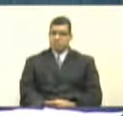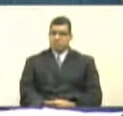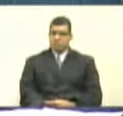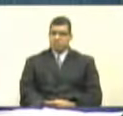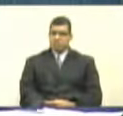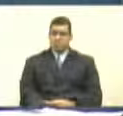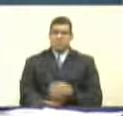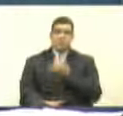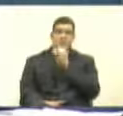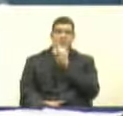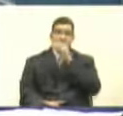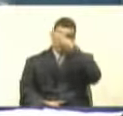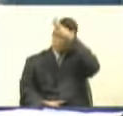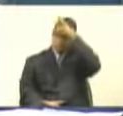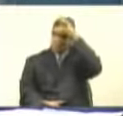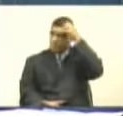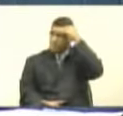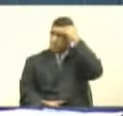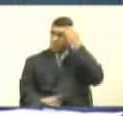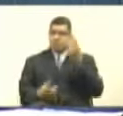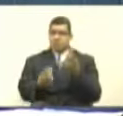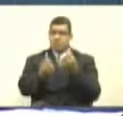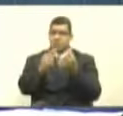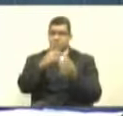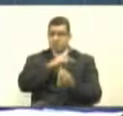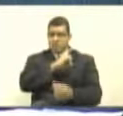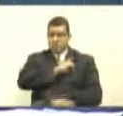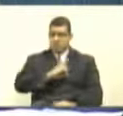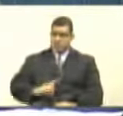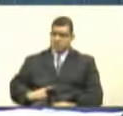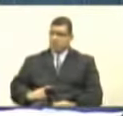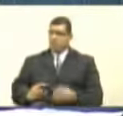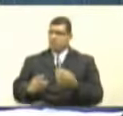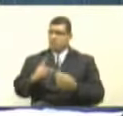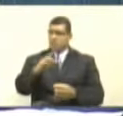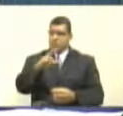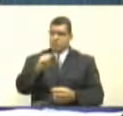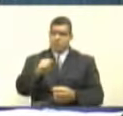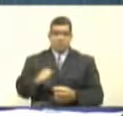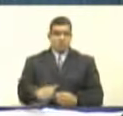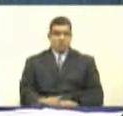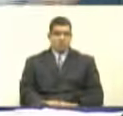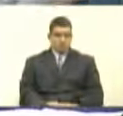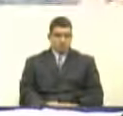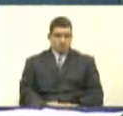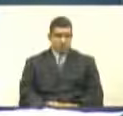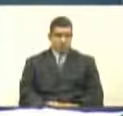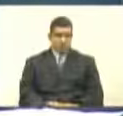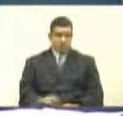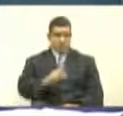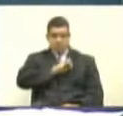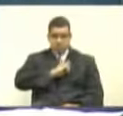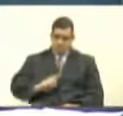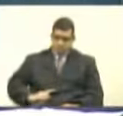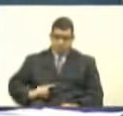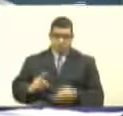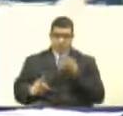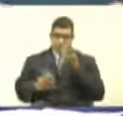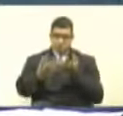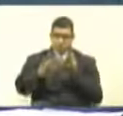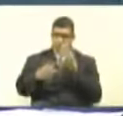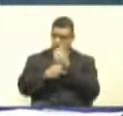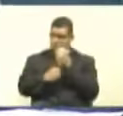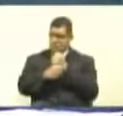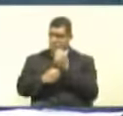A Amazonprev não recolheu as custas, deputado Zé Ricardo. Como é que o governador queria que o tribunal